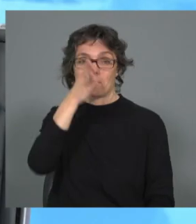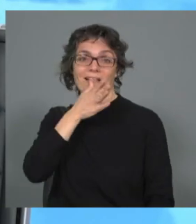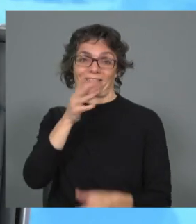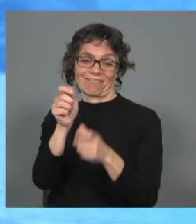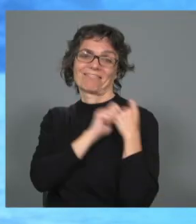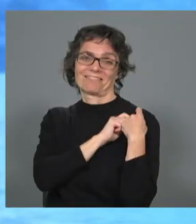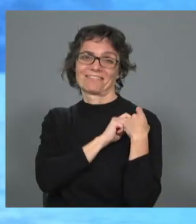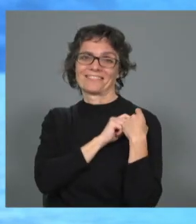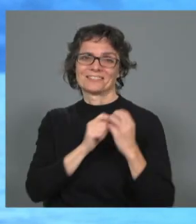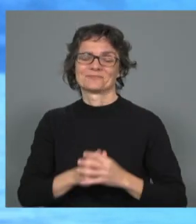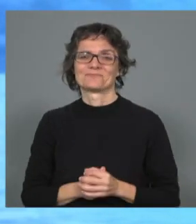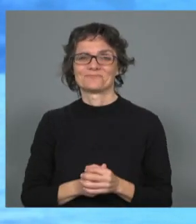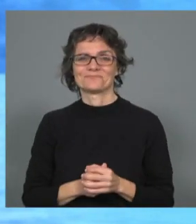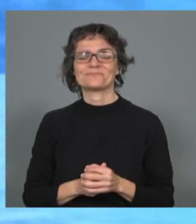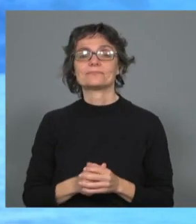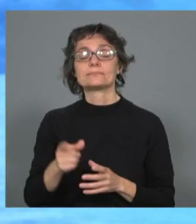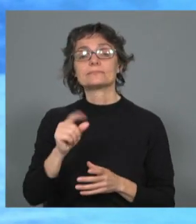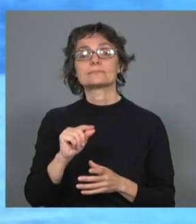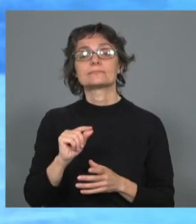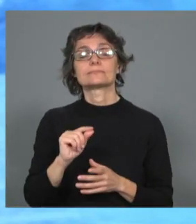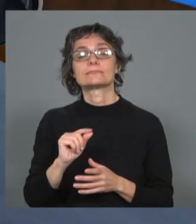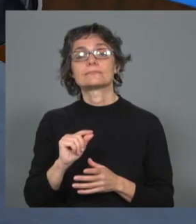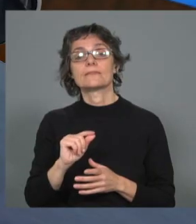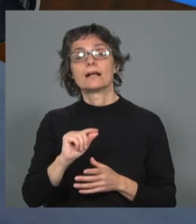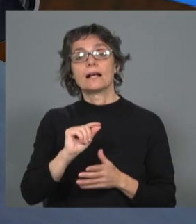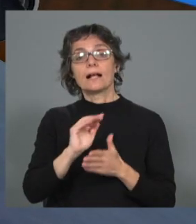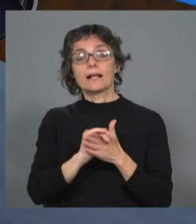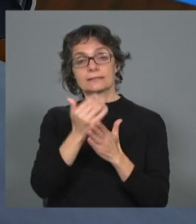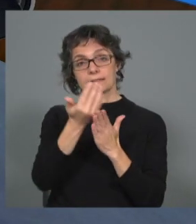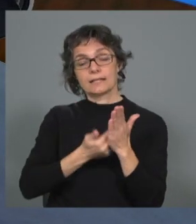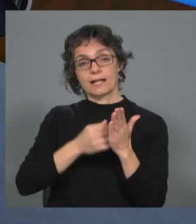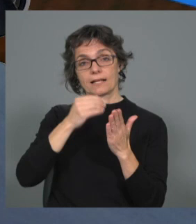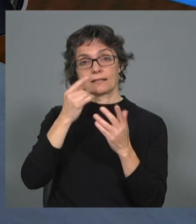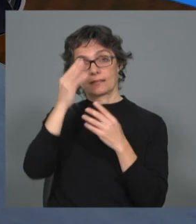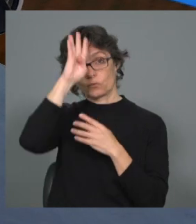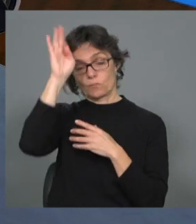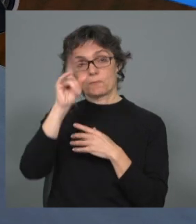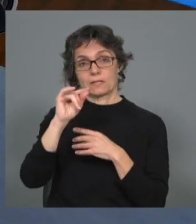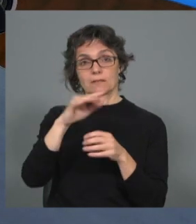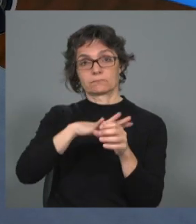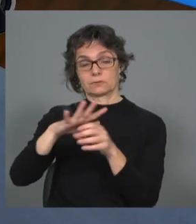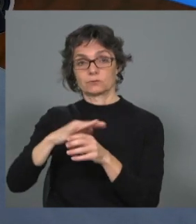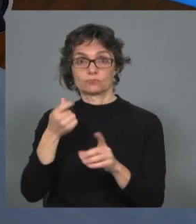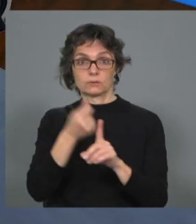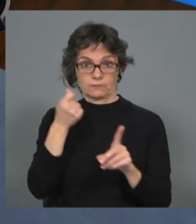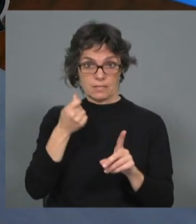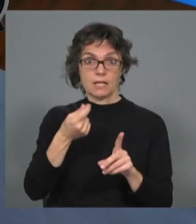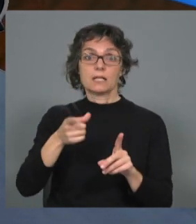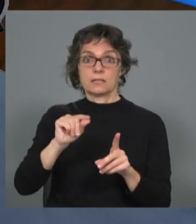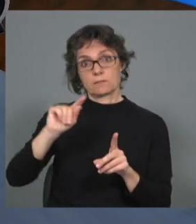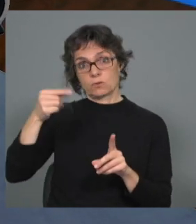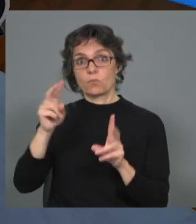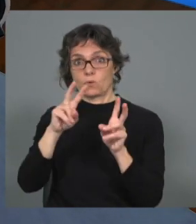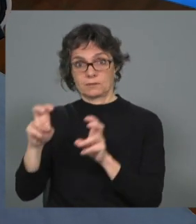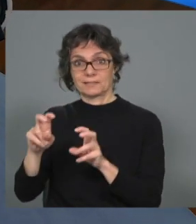a encíclica não fala apenas destas situações desafiantes, pastoralmente falando, fala da